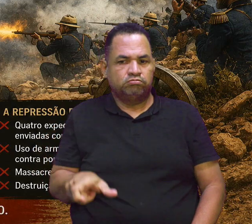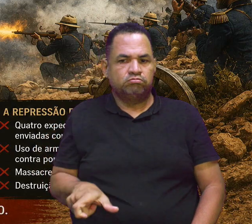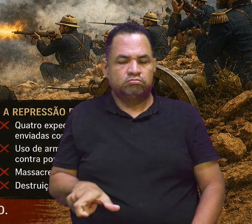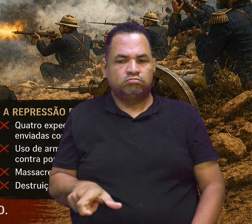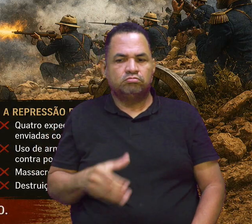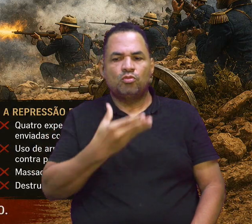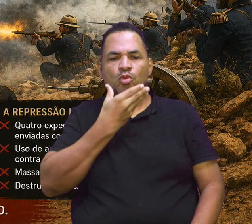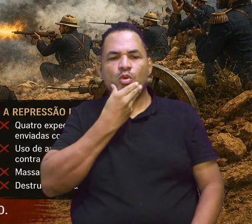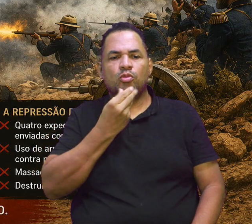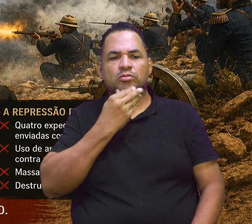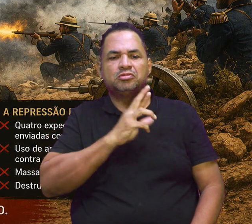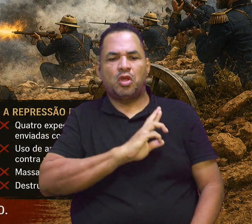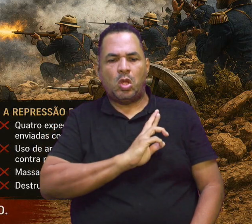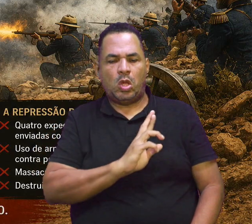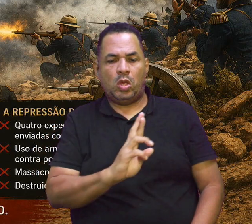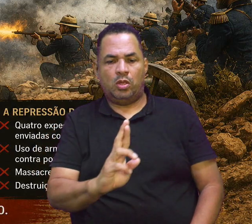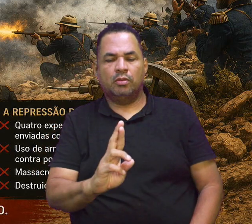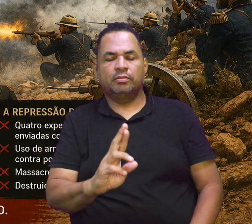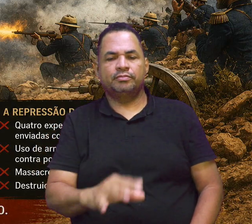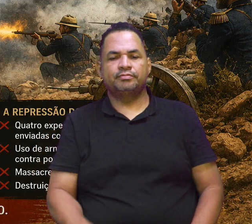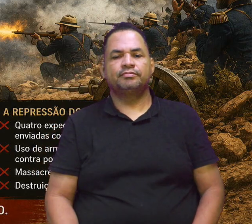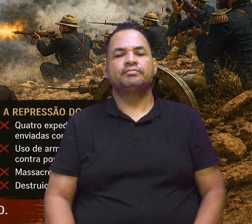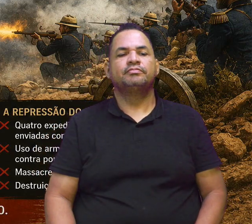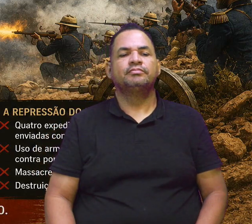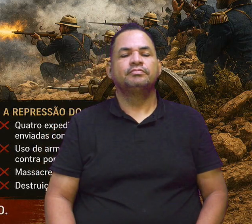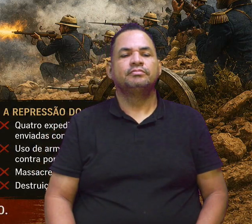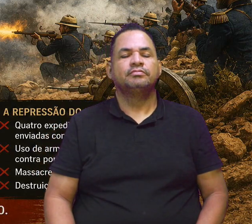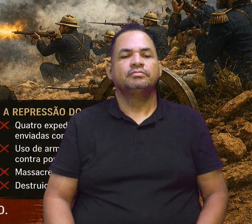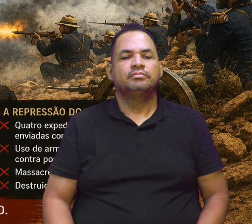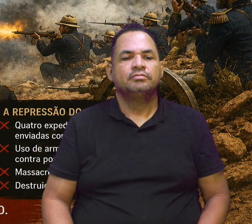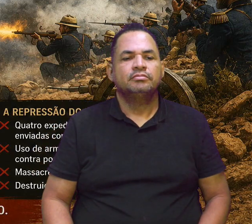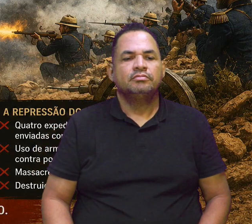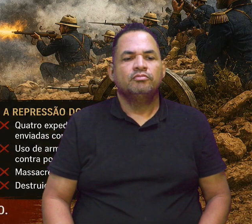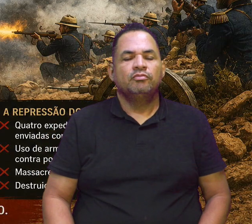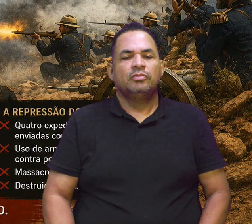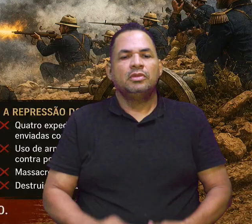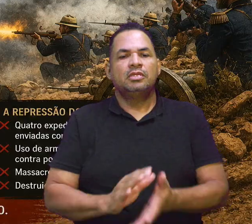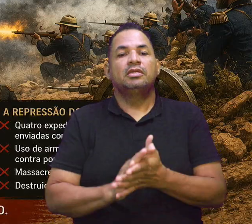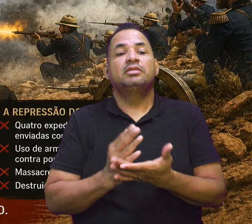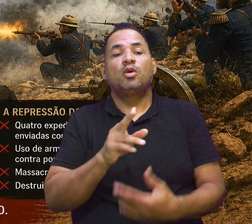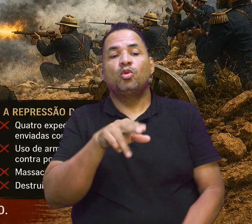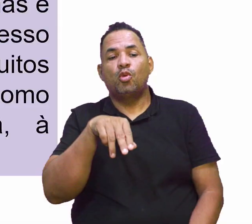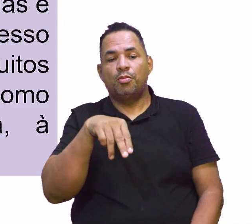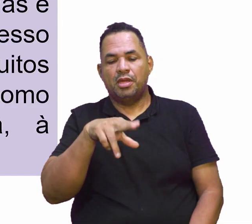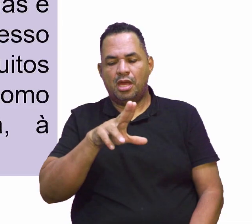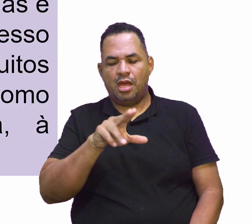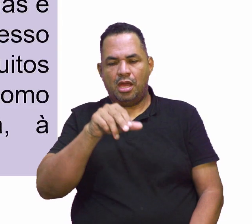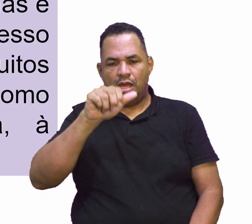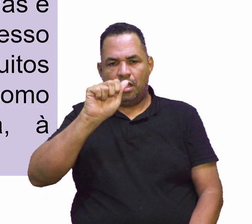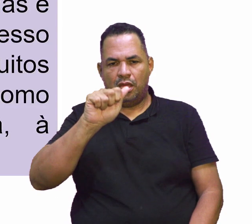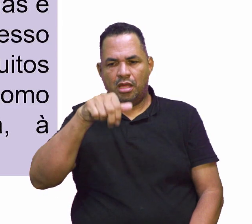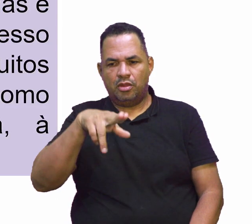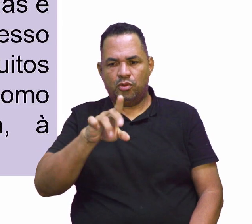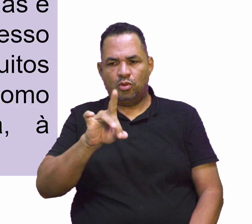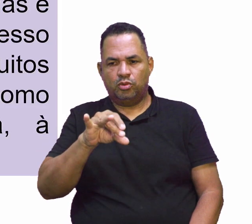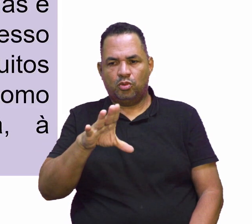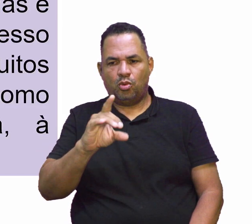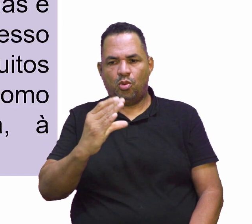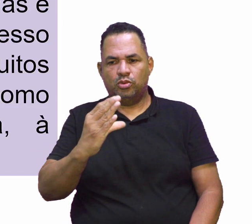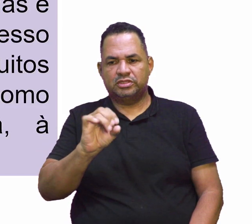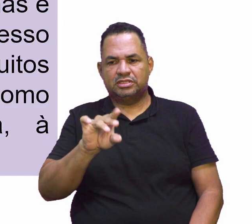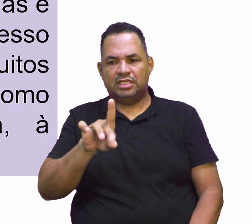religioso, vai ser o Antônio Conselheiro. Então daqui a pouco nós vamos voltar. Então vamos